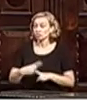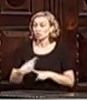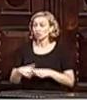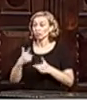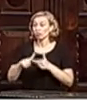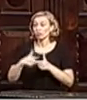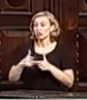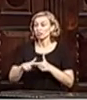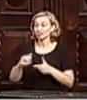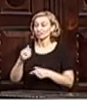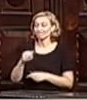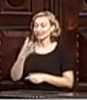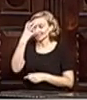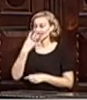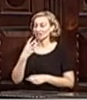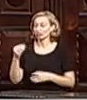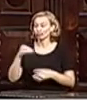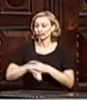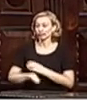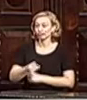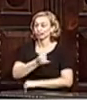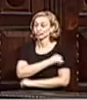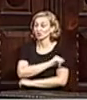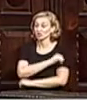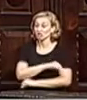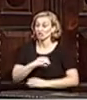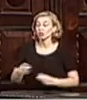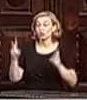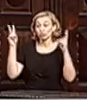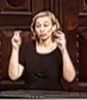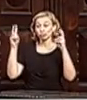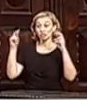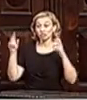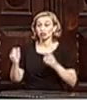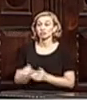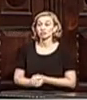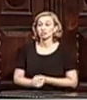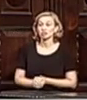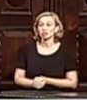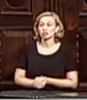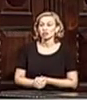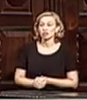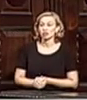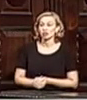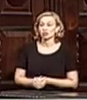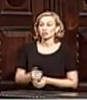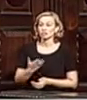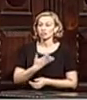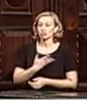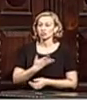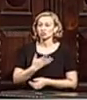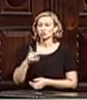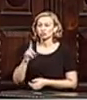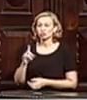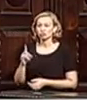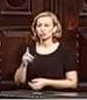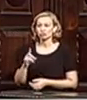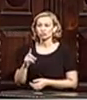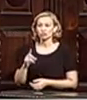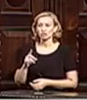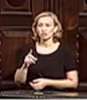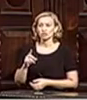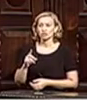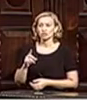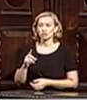social não se instale no nosso Estado. Esse é um tema que tem que estar na nossa ordem do dia com prioridade. Eu temo, senhoras e